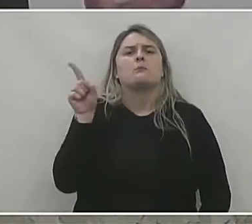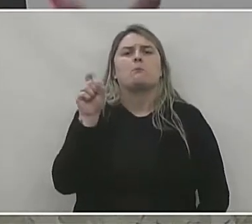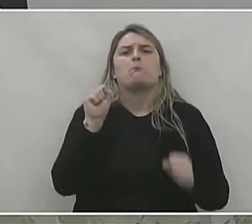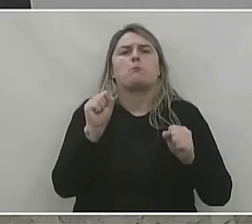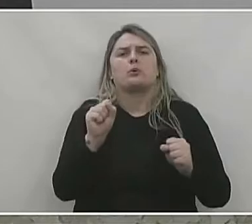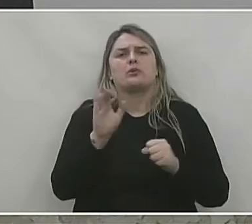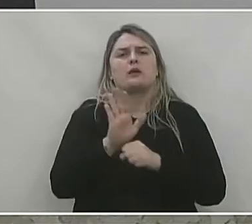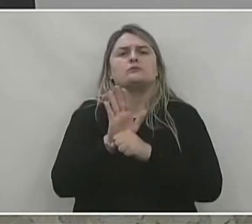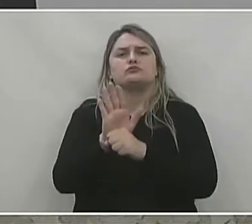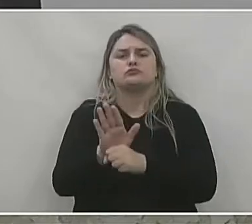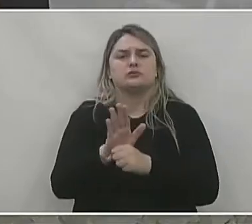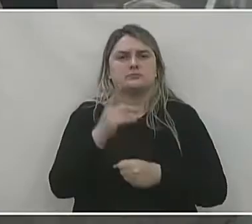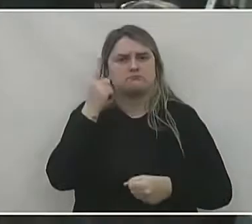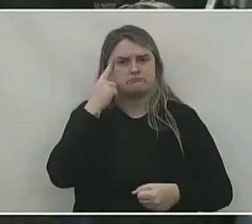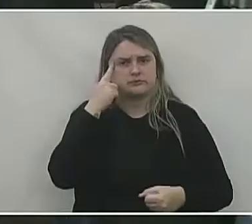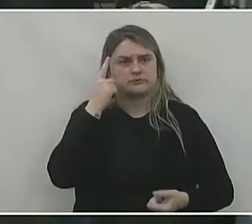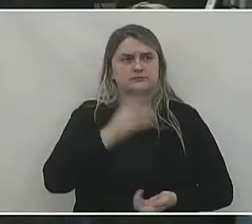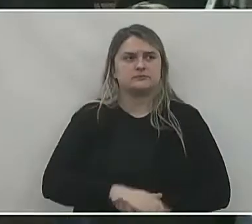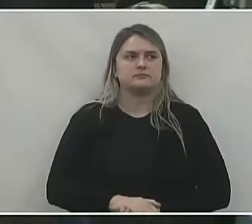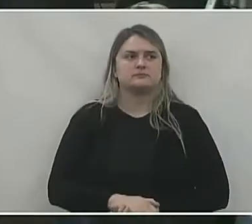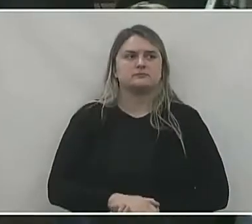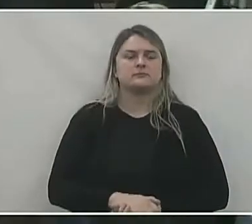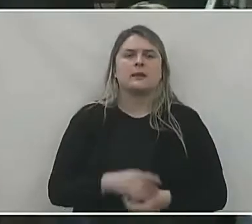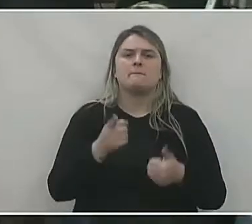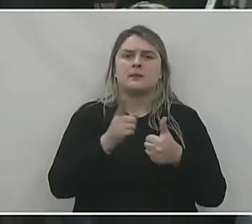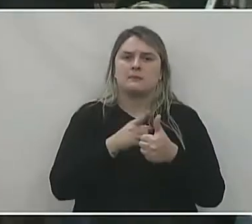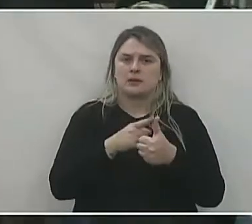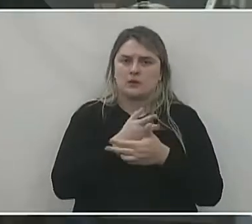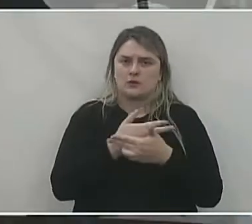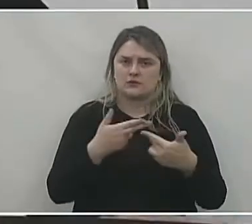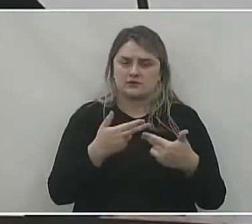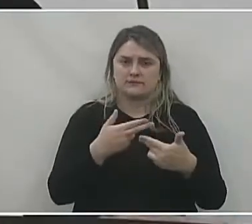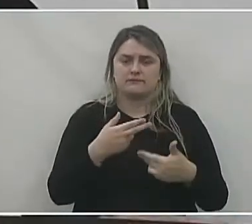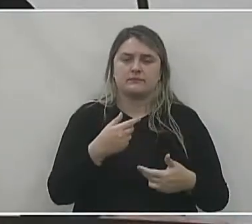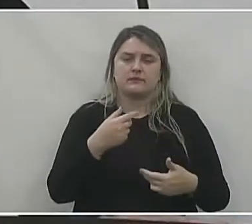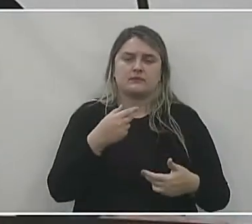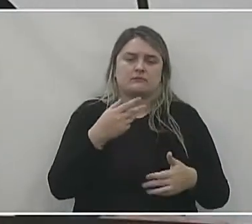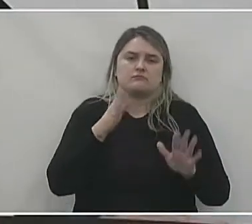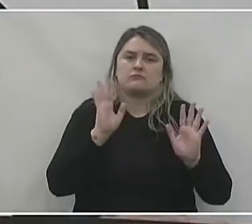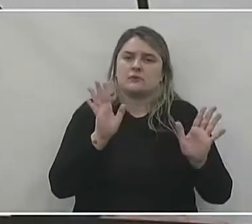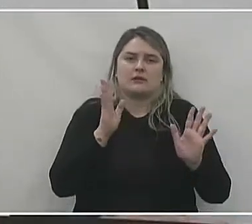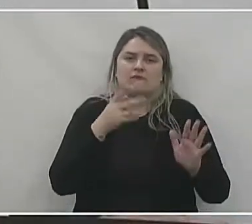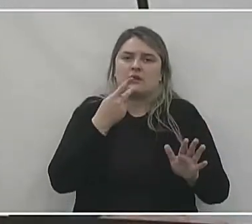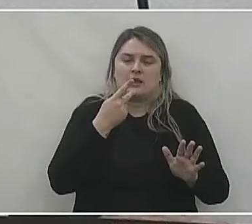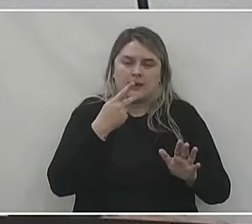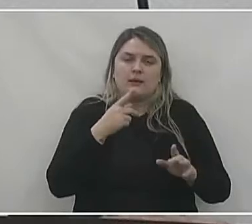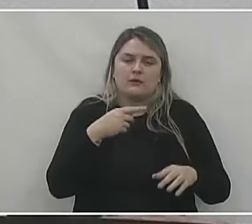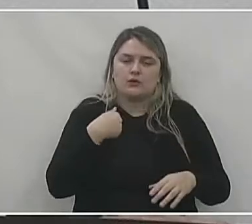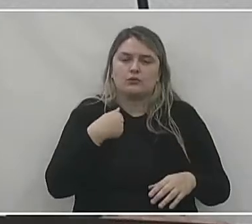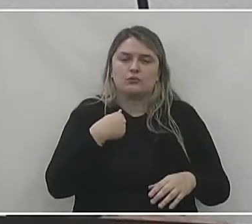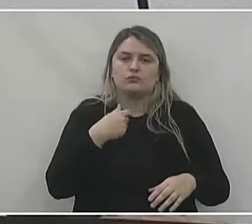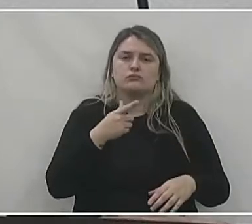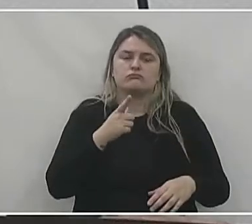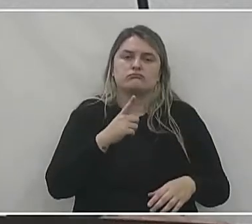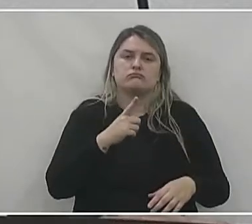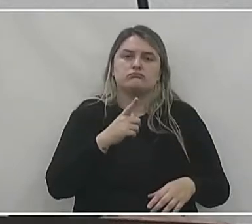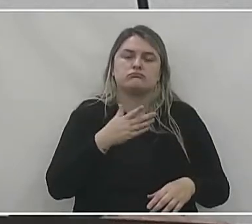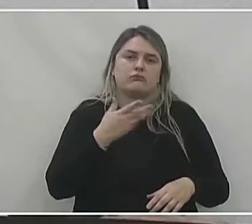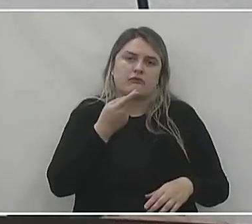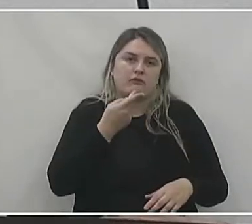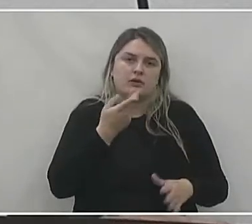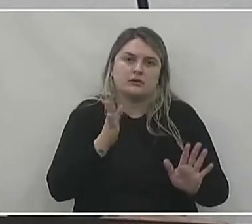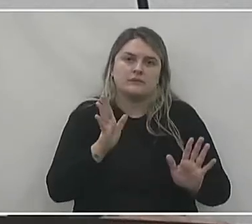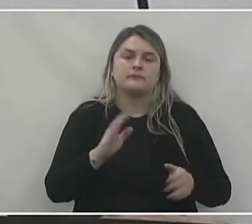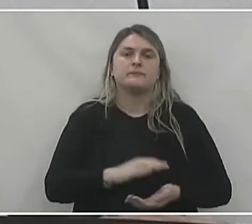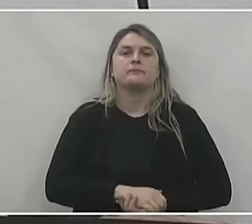pode ajudar nesse sentido? Primeira coisa, eu vou dar um palpite numa coisa que eu não devia de dar, mas eu tenho por